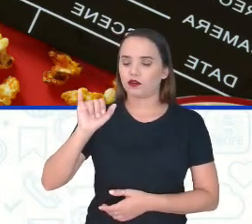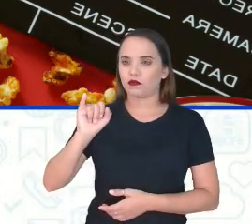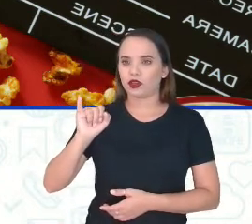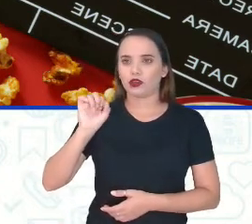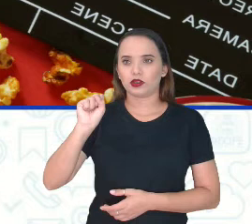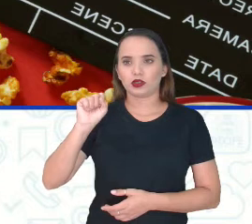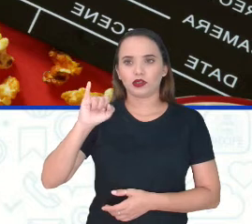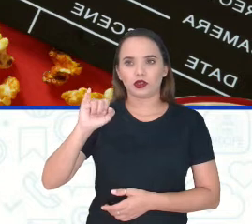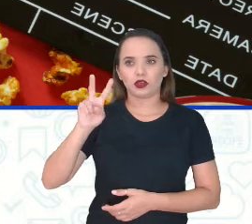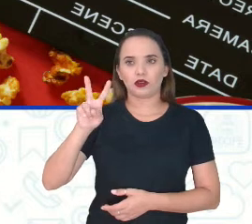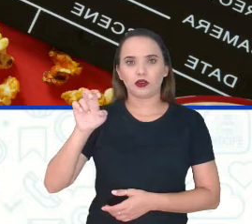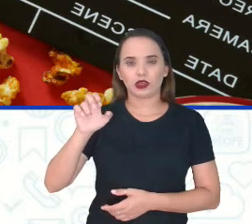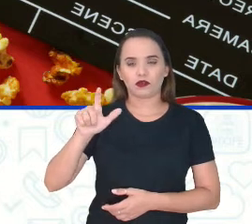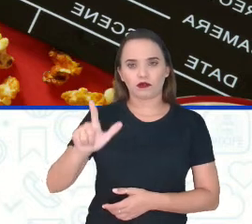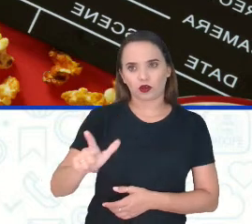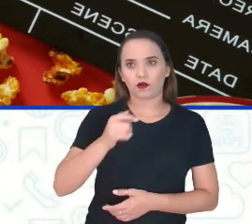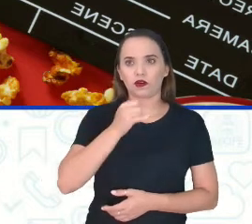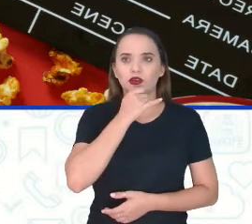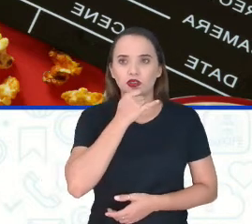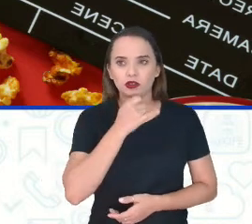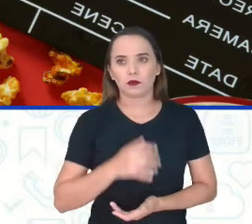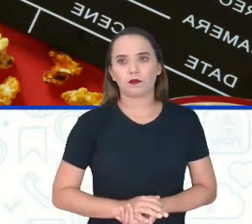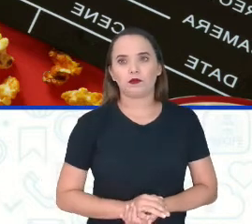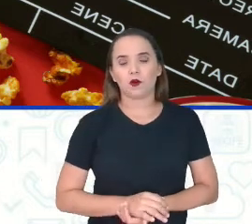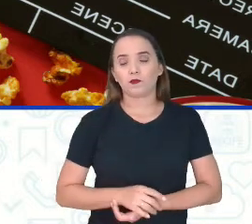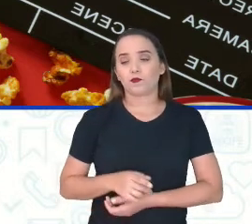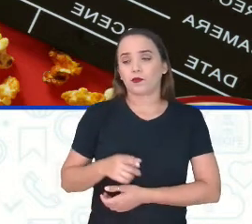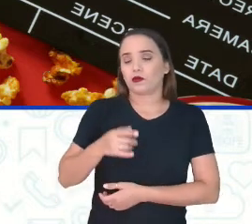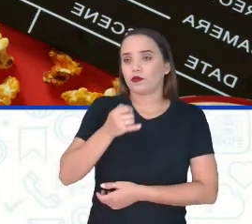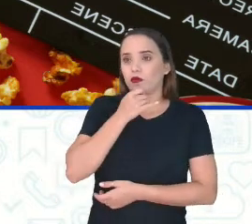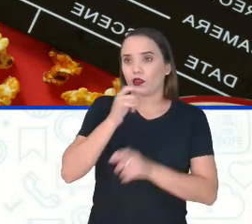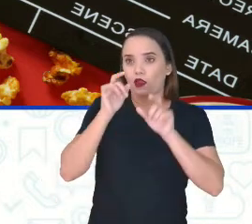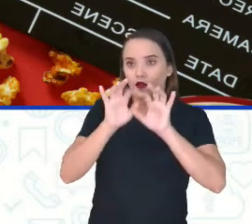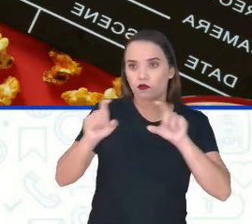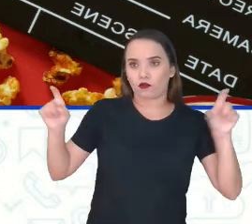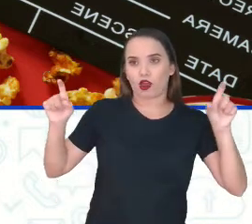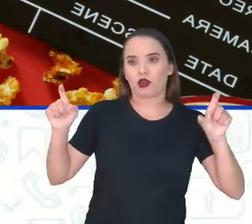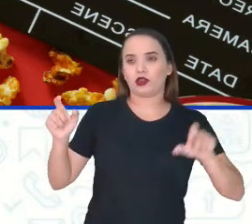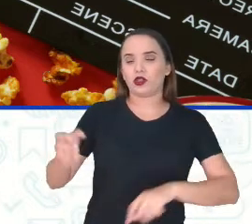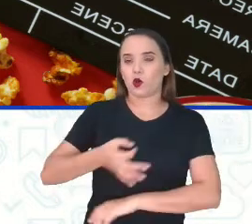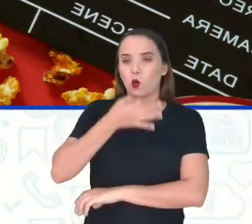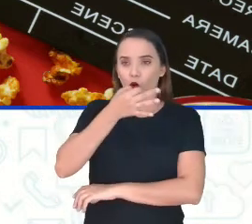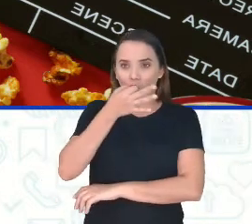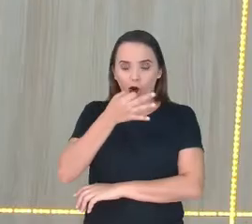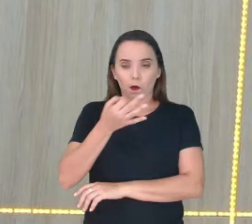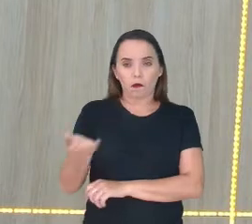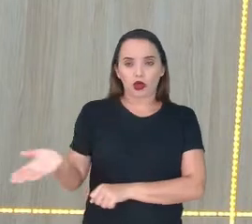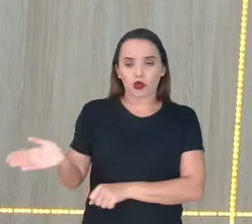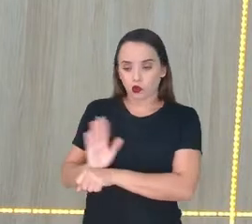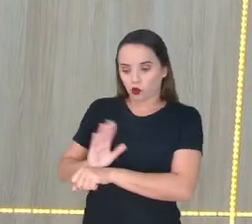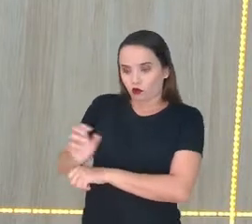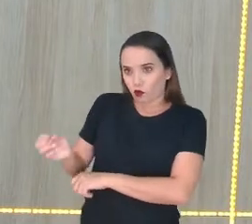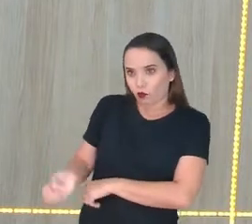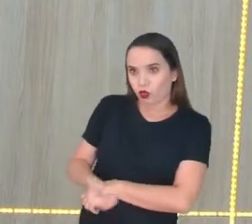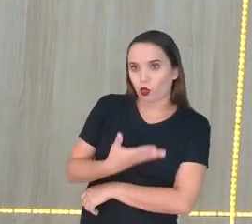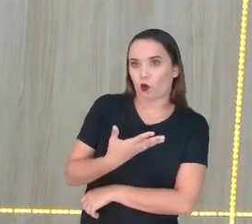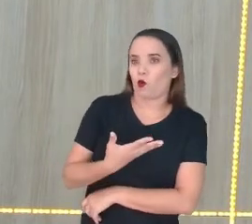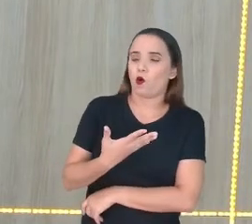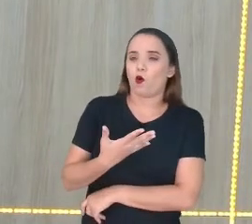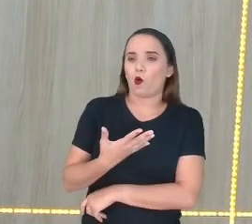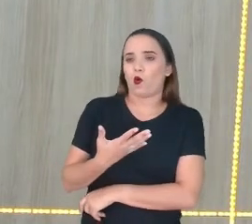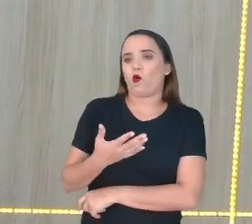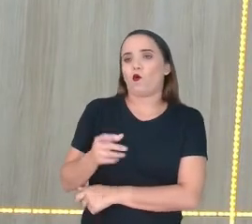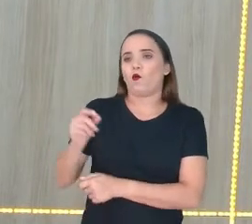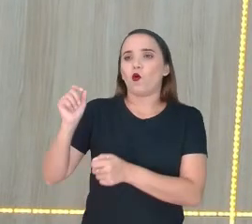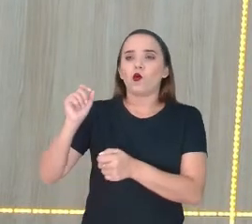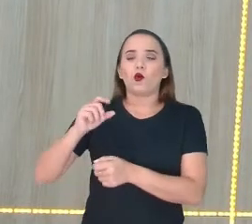argumento do novo filme do realizador causou uma grande polêmica no mundo árabe, ou seja, o tema desse novo filme